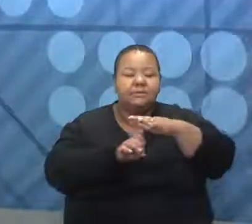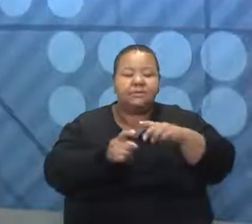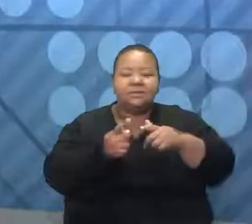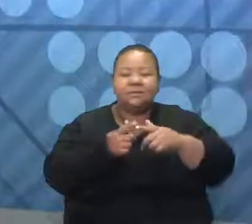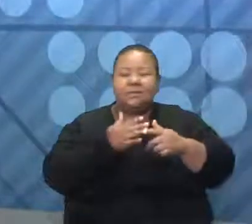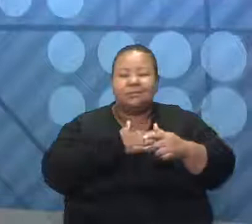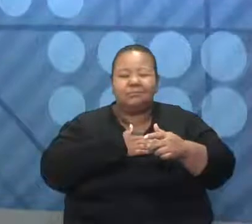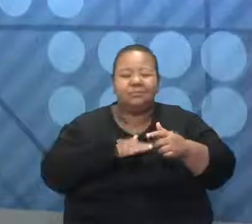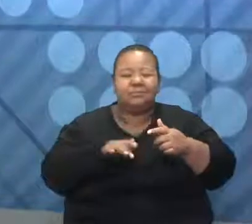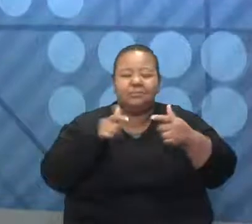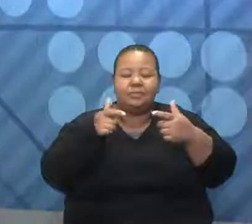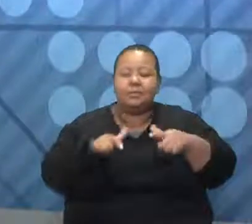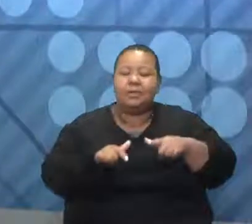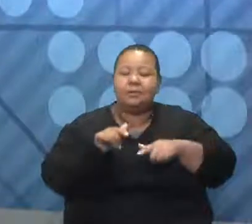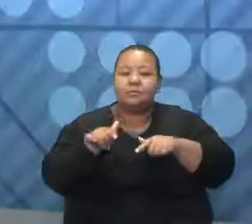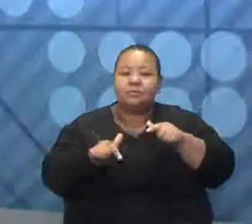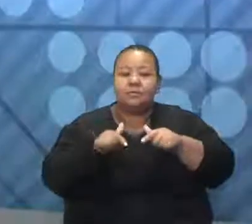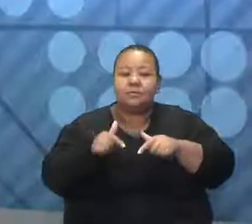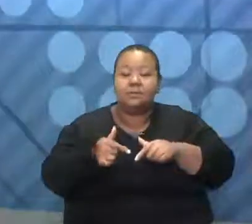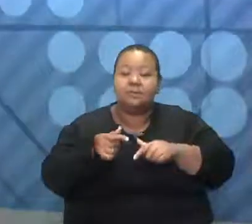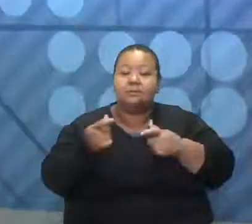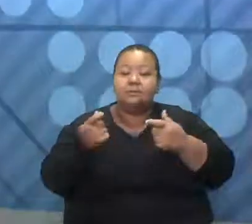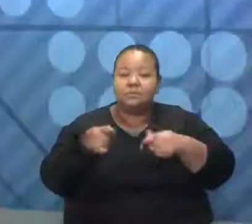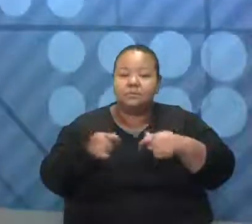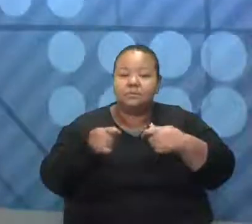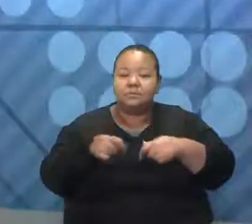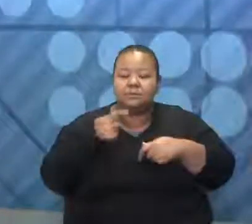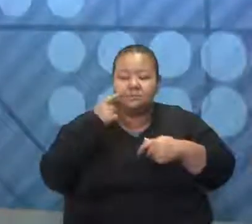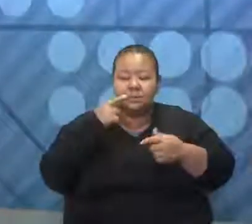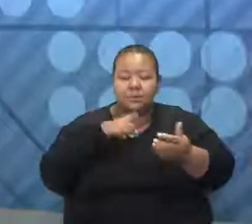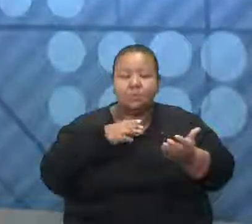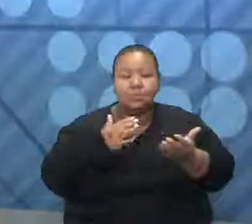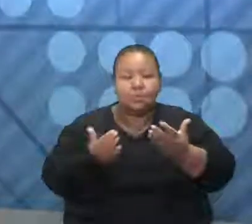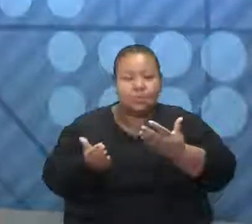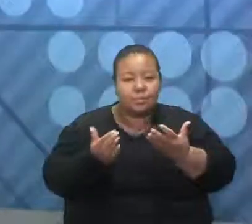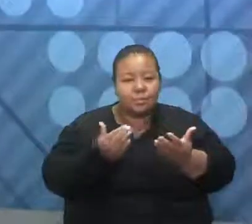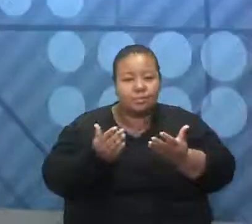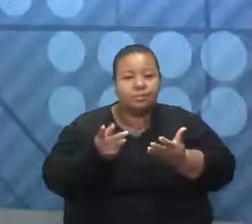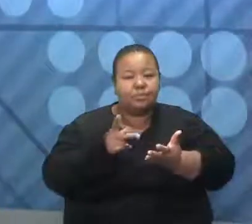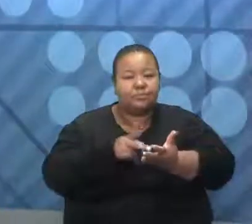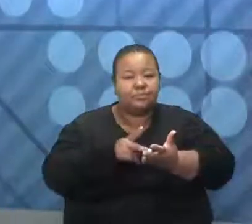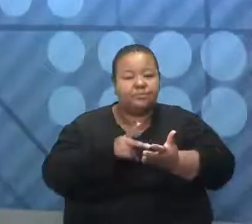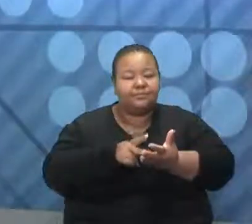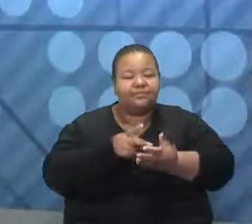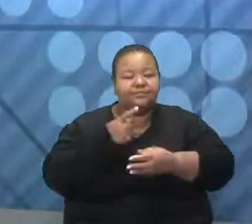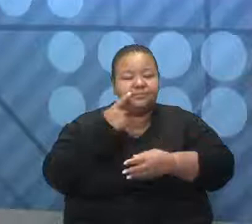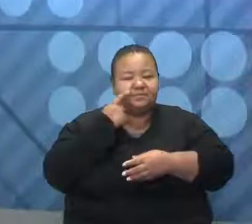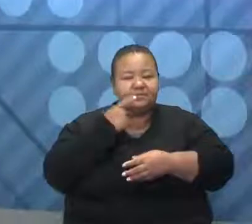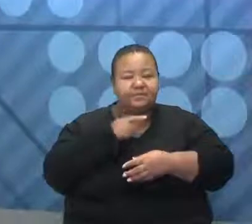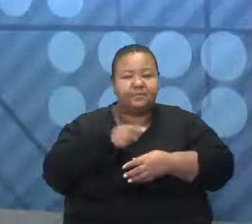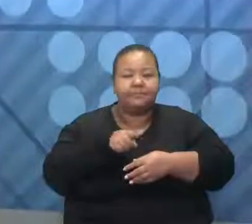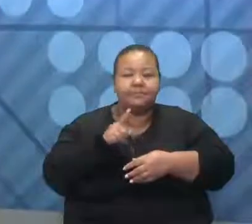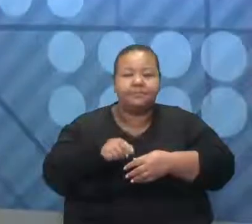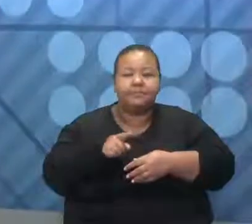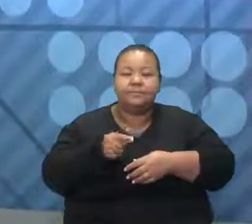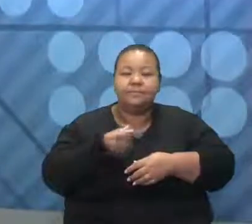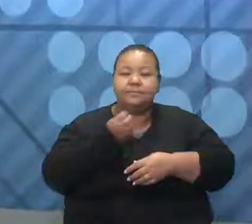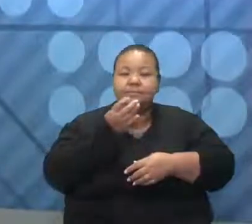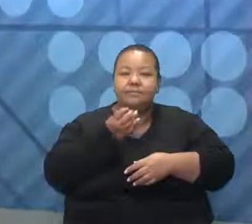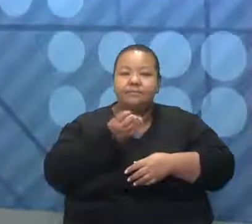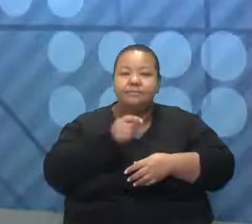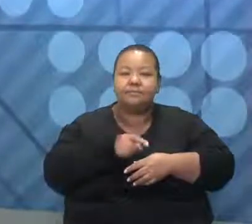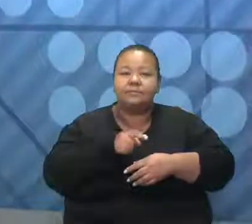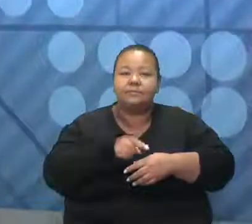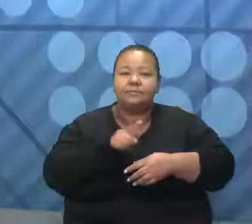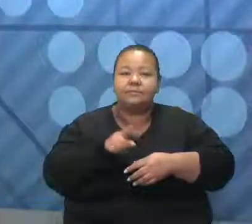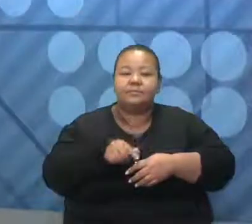ambiente de trabalho? Então, a gente tem que fazer esse comparativo, não tem? Tem que trabalhar essa simulação também. Seria um excelente jogo, uma